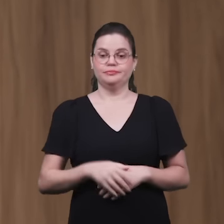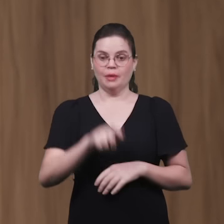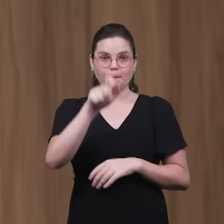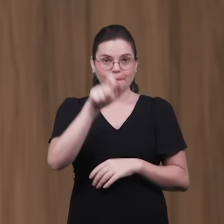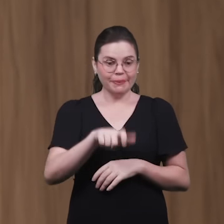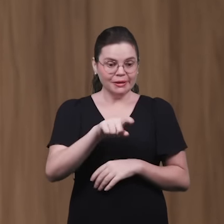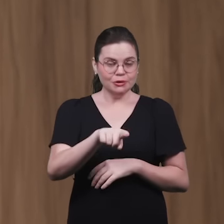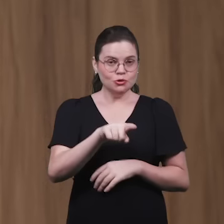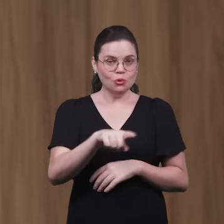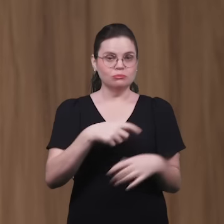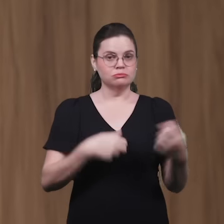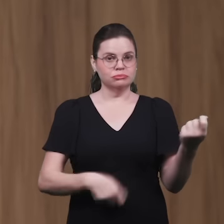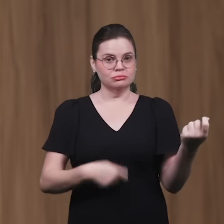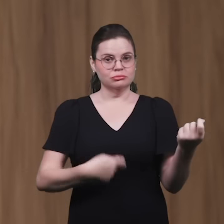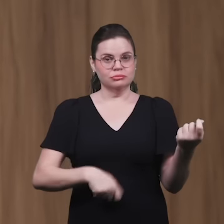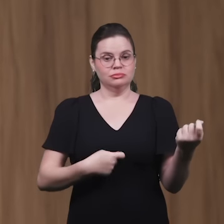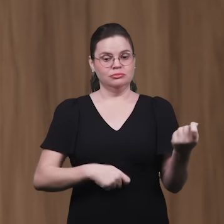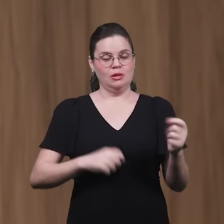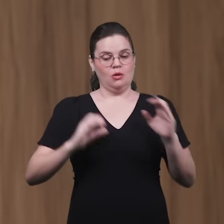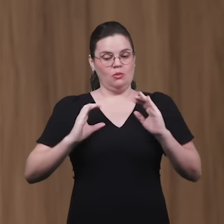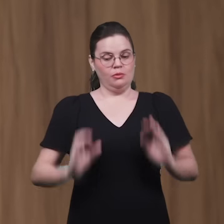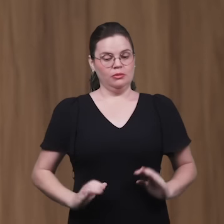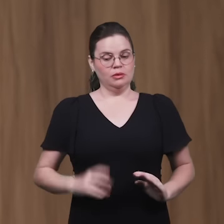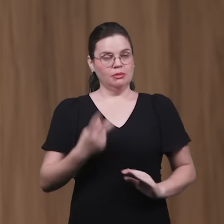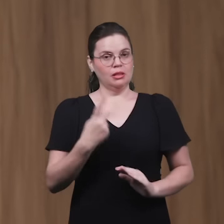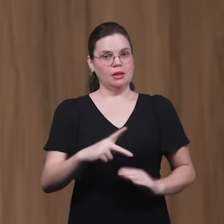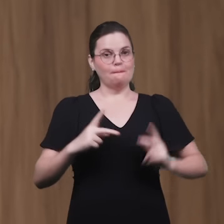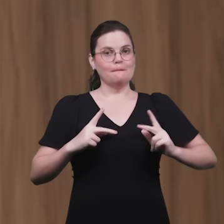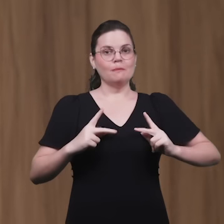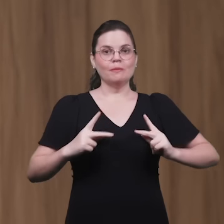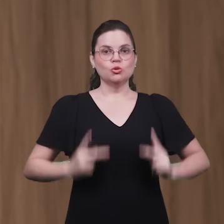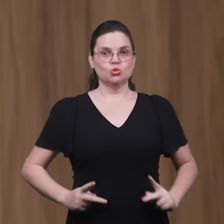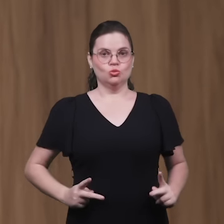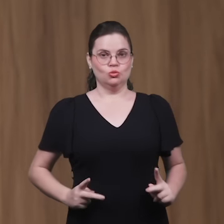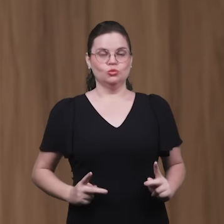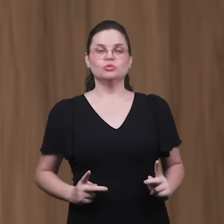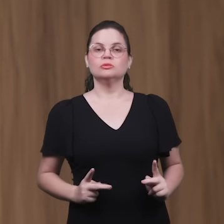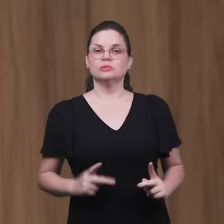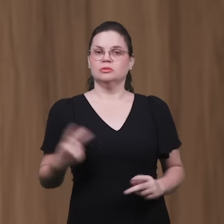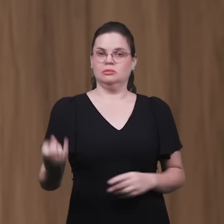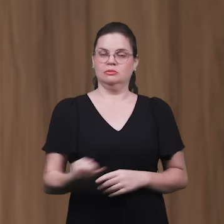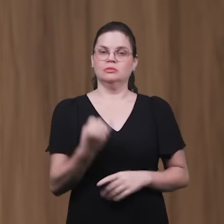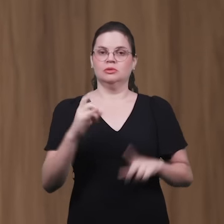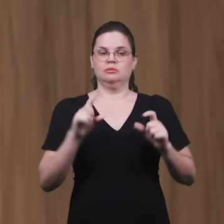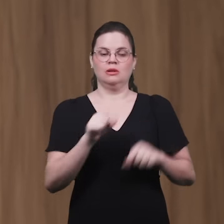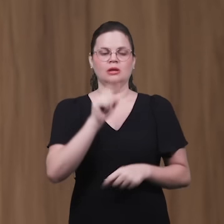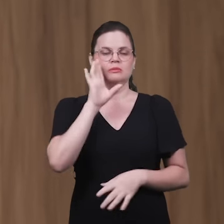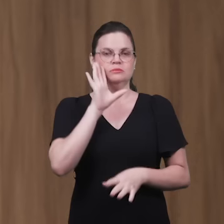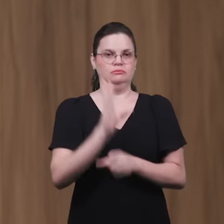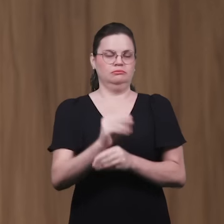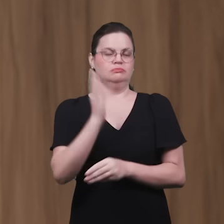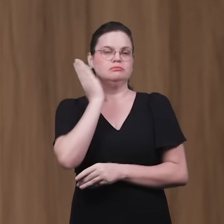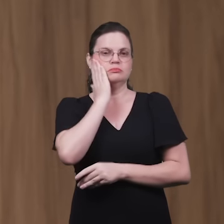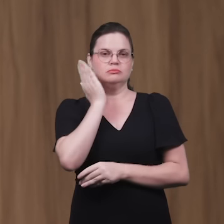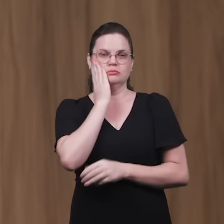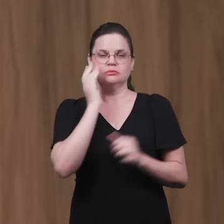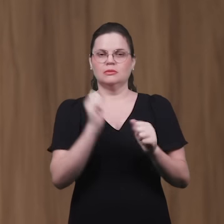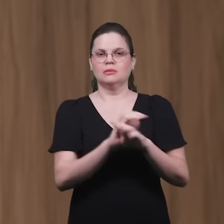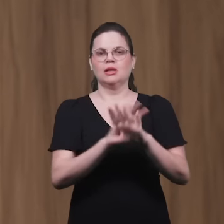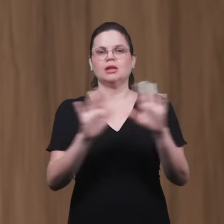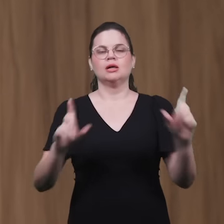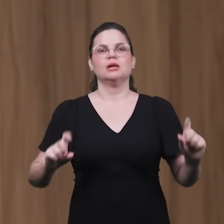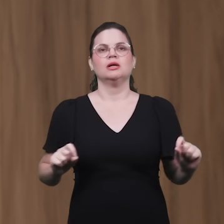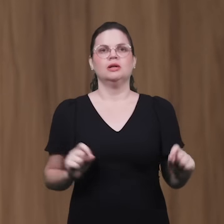instrumentista, em questão de postura, é fundamental que ele tenha o entendimento